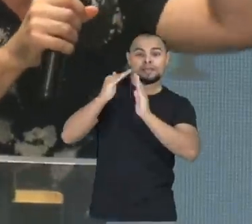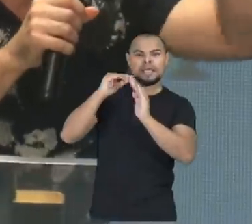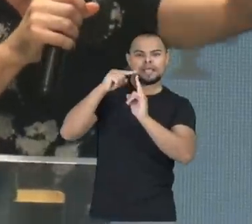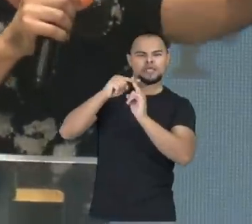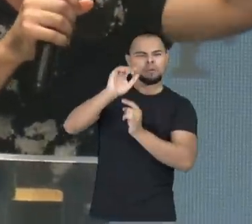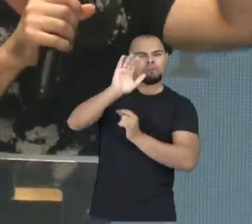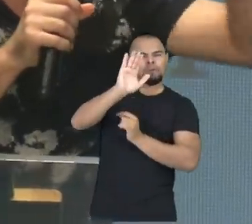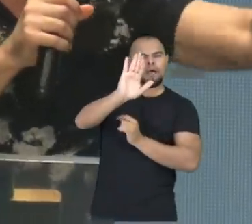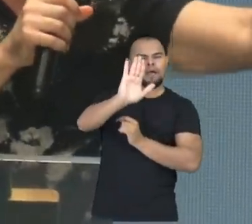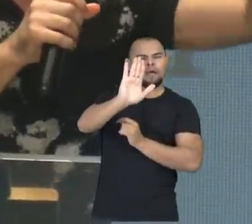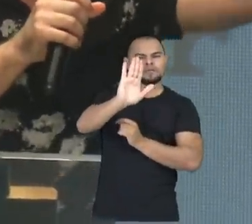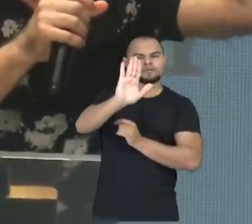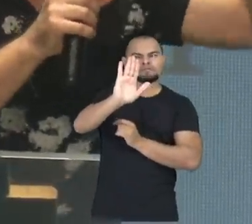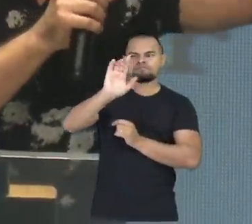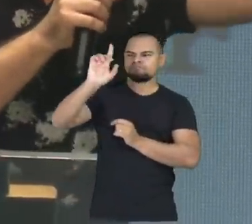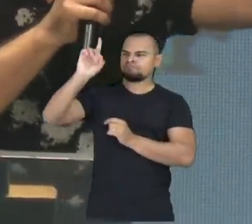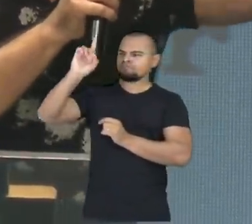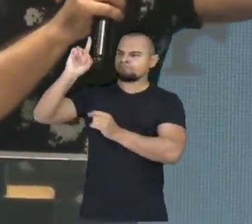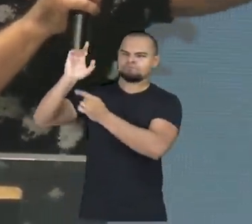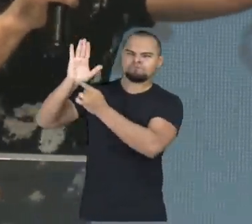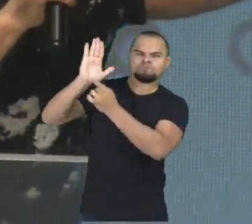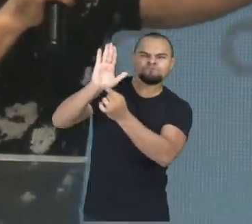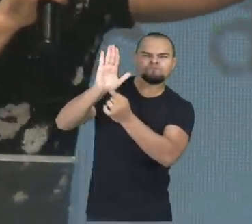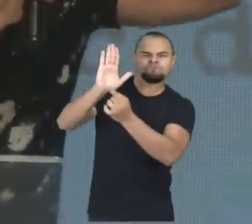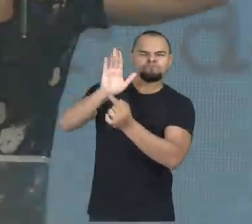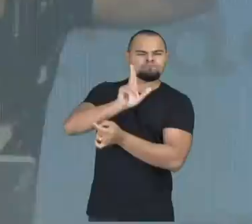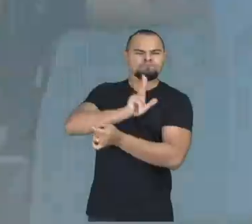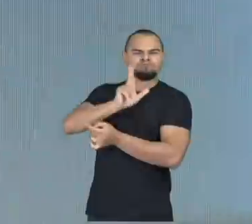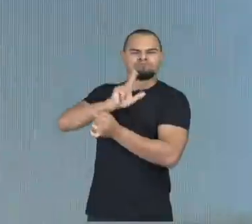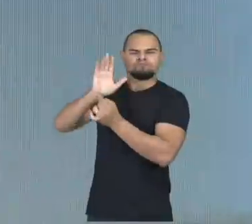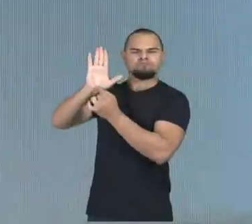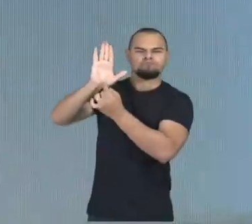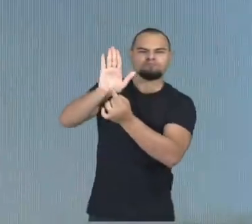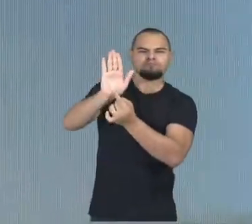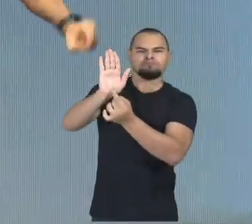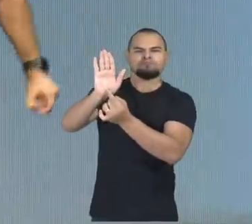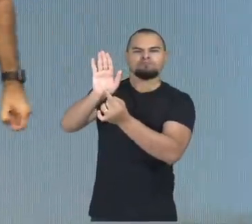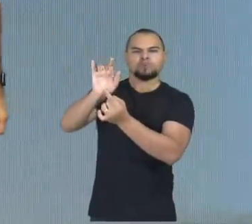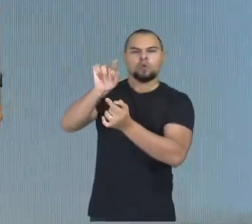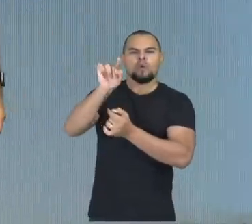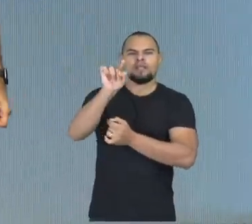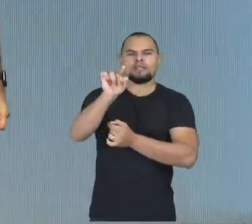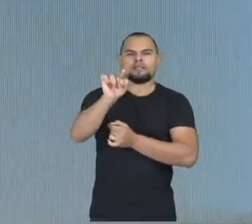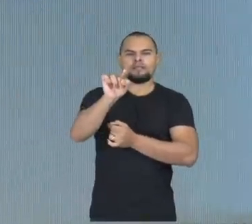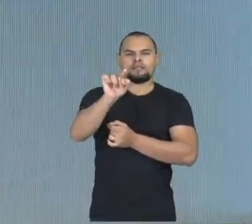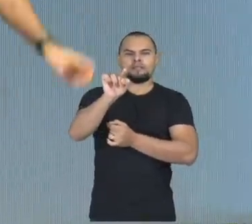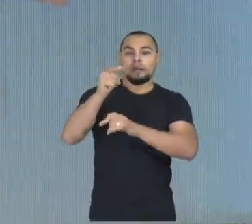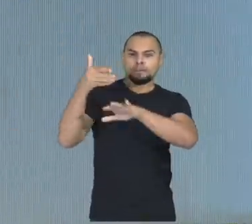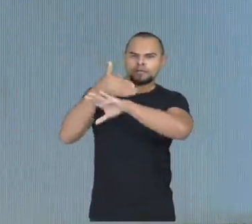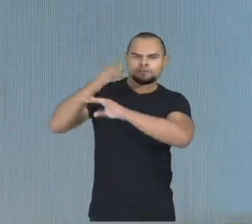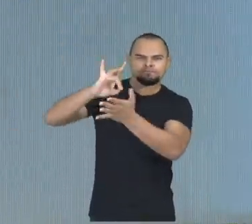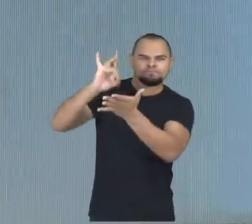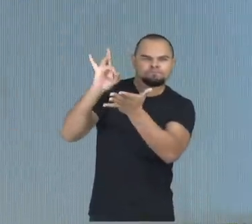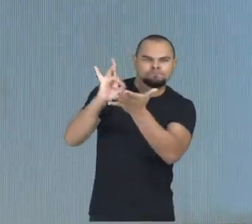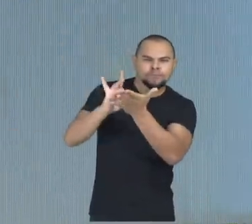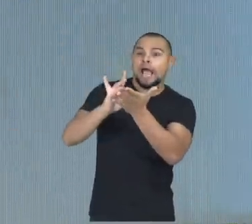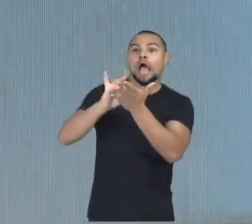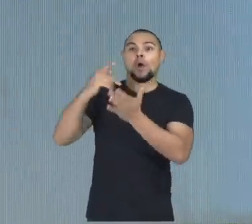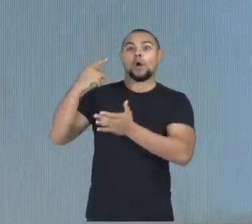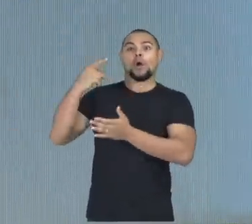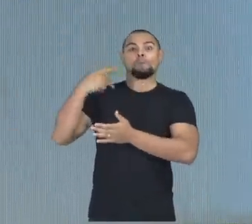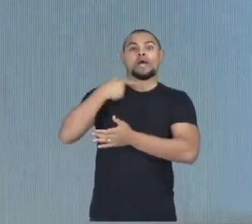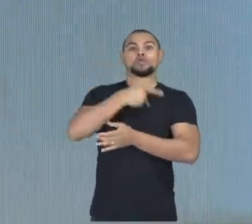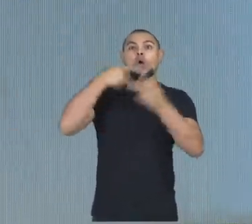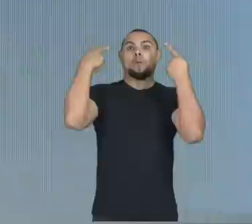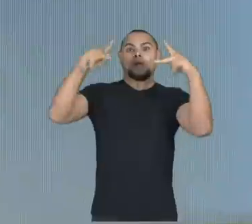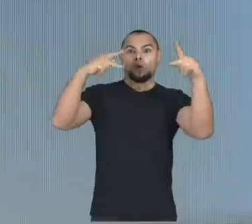Deus não falar pessoalmente com ele. Você pode até dizer, rapaz, o pastor pregou um negócio,